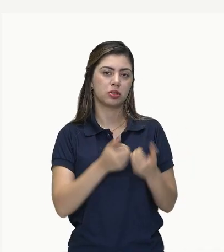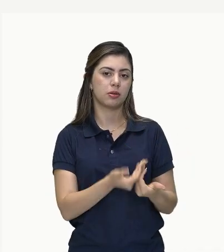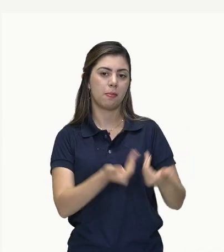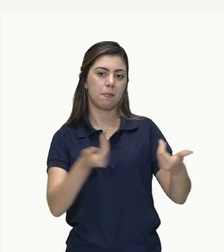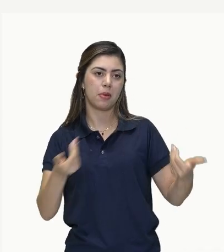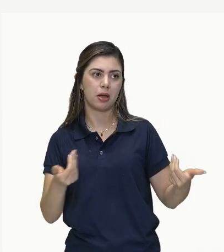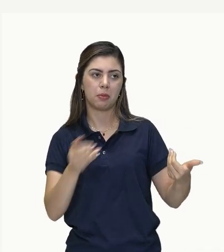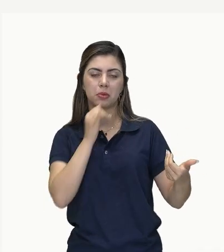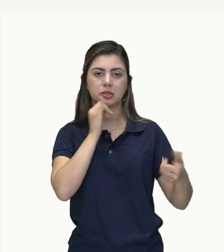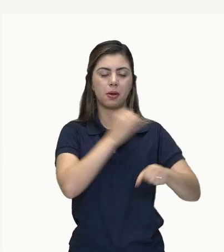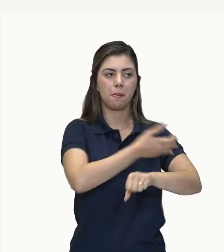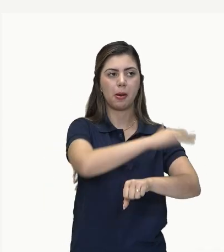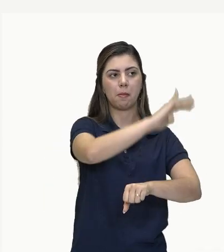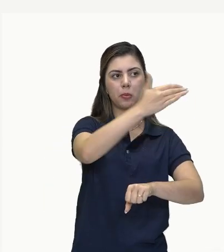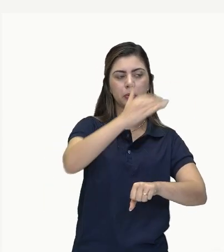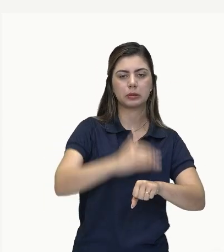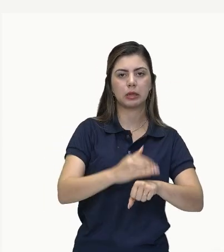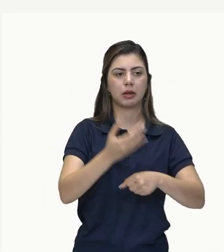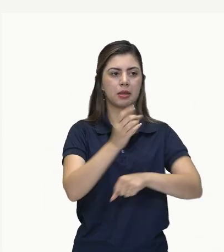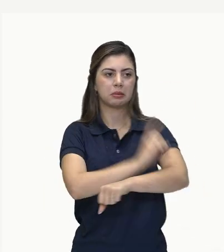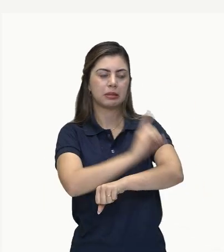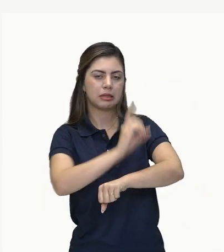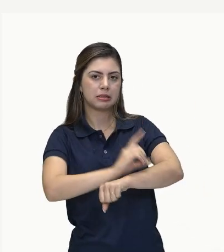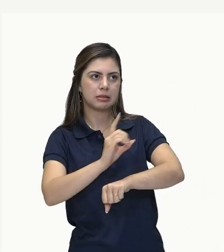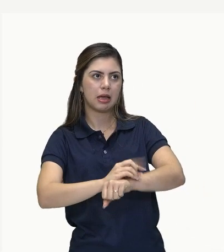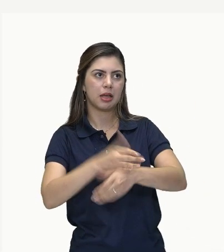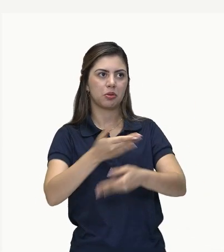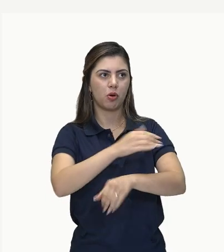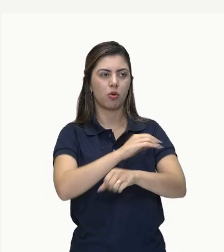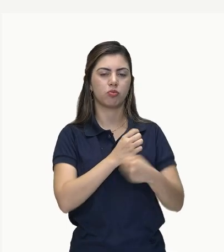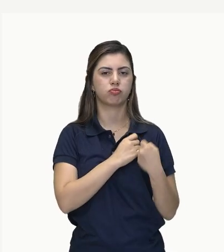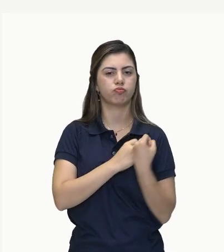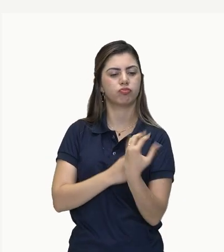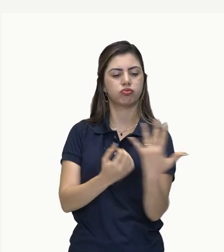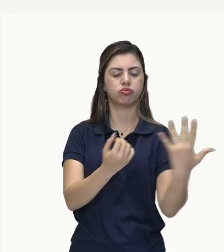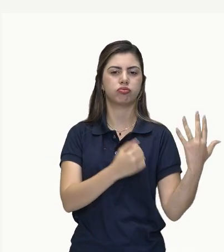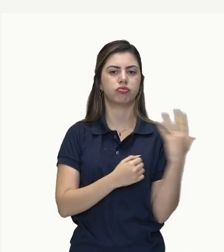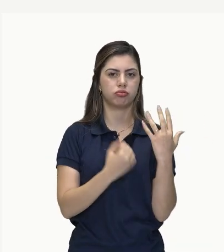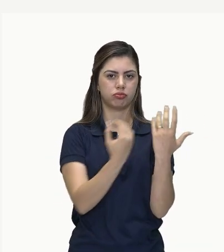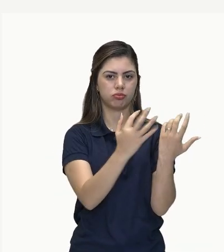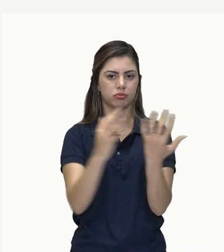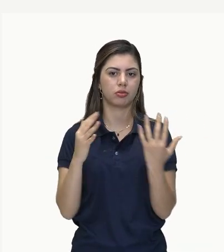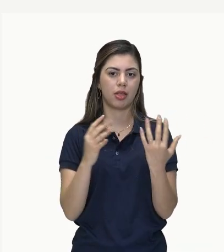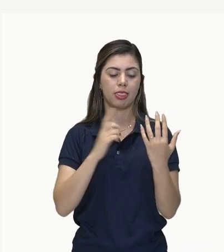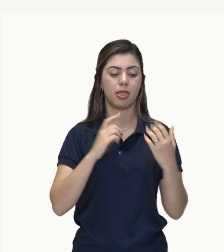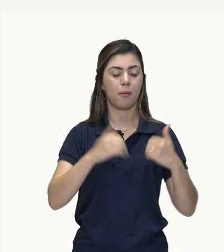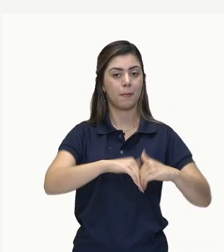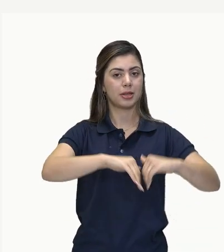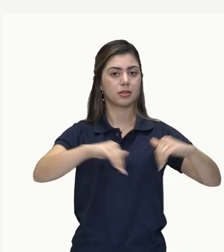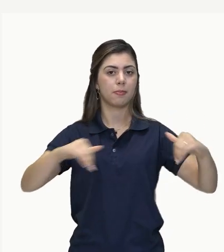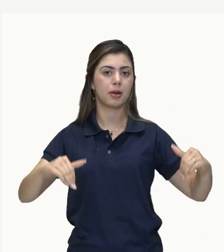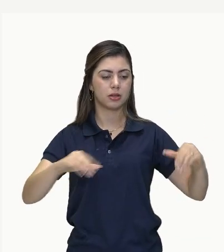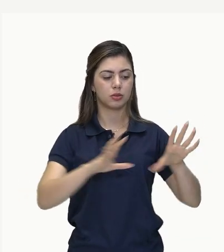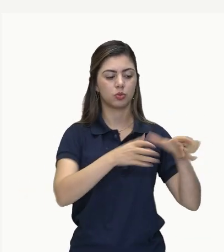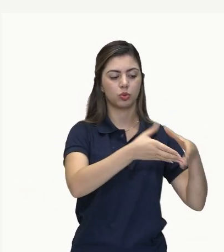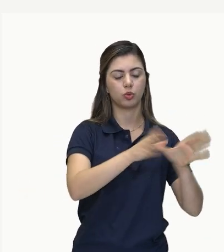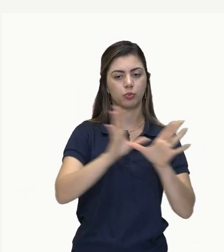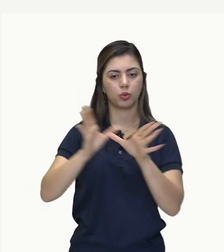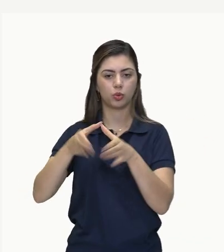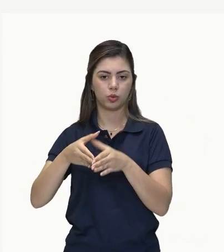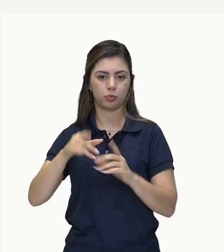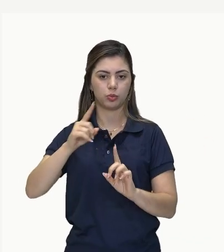uma montanha, um deserto ou uma floresta, causa essa separação espacial. Então, quando a gente observar a